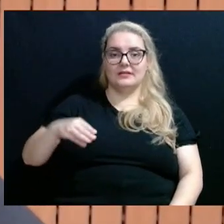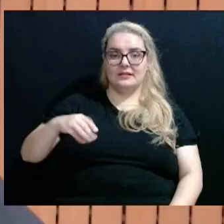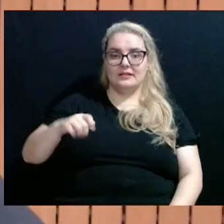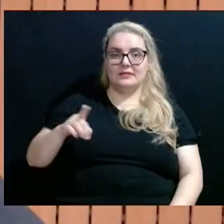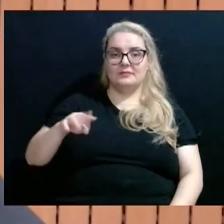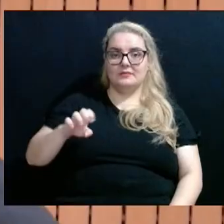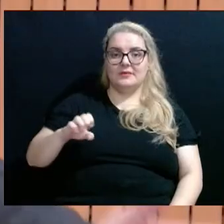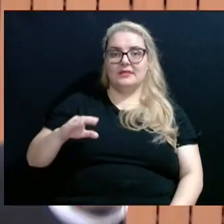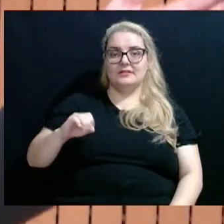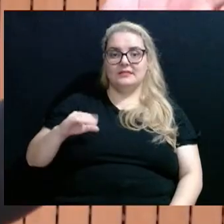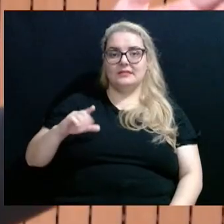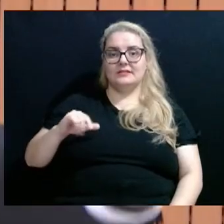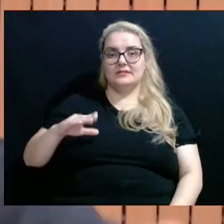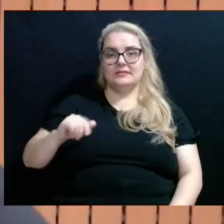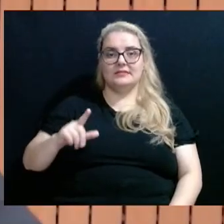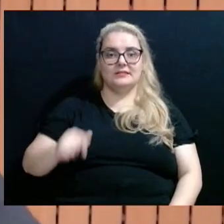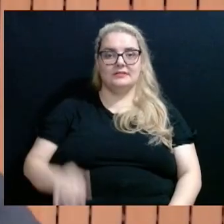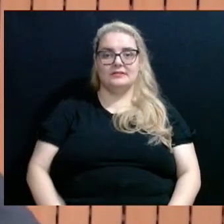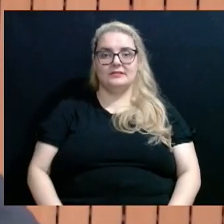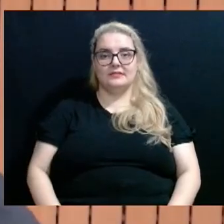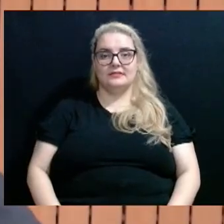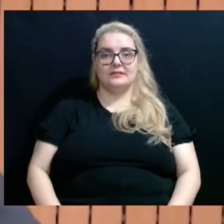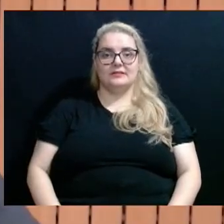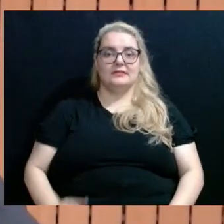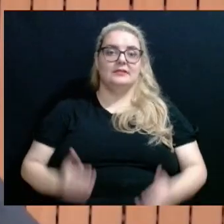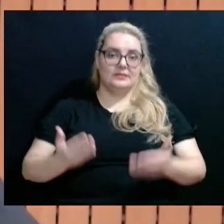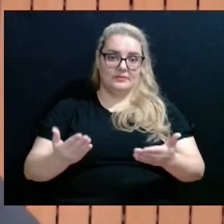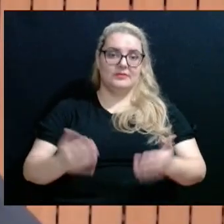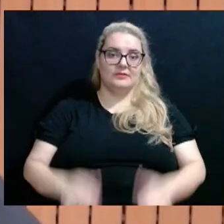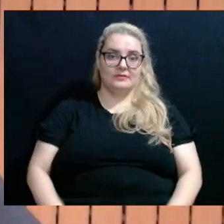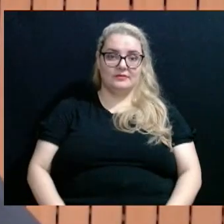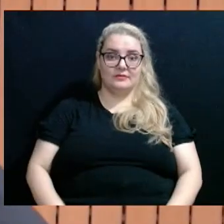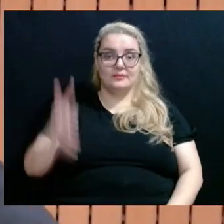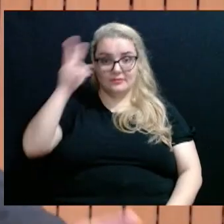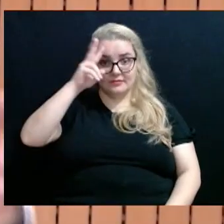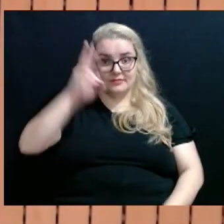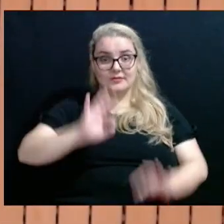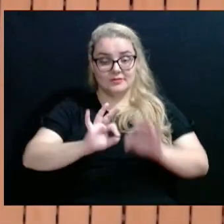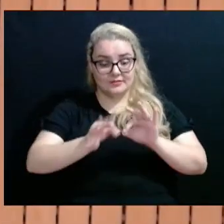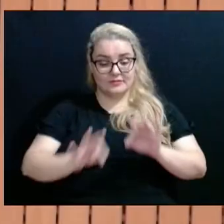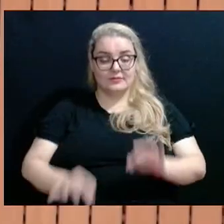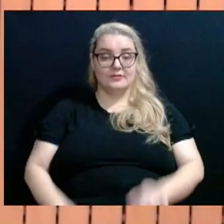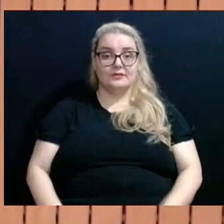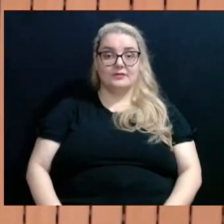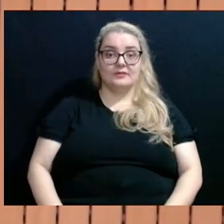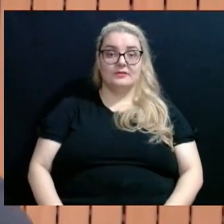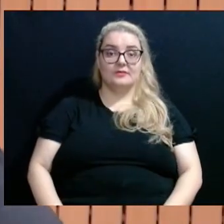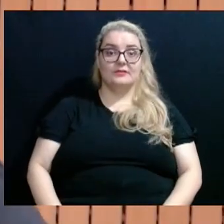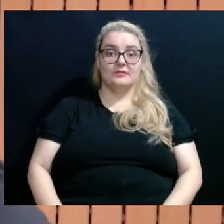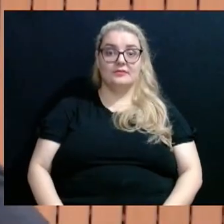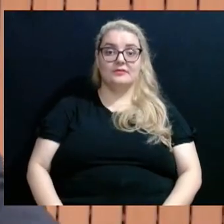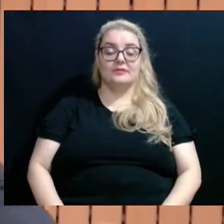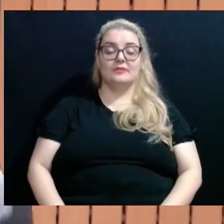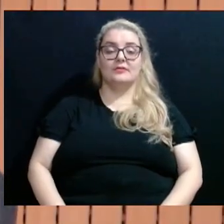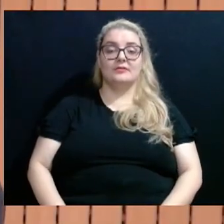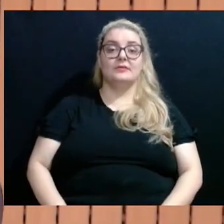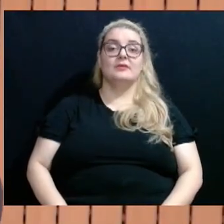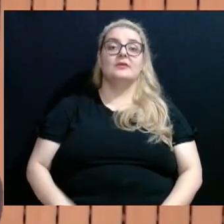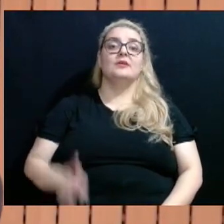também, foi colocado aí o grande histórico dela, é um motivo muito especial para